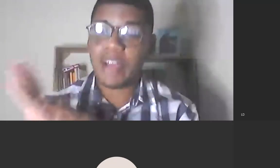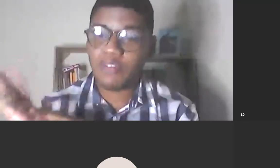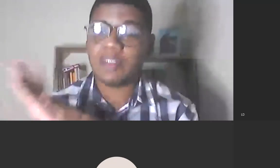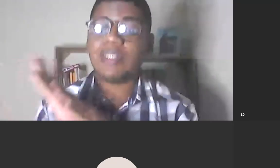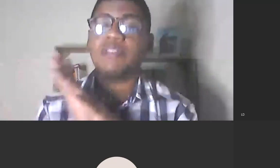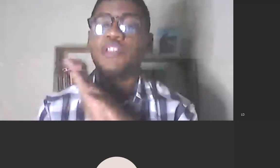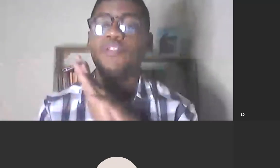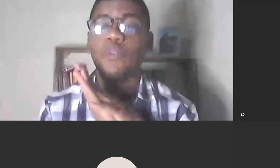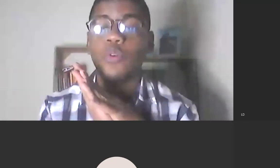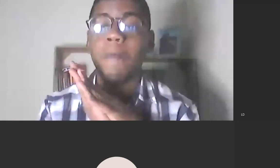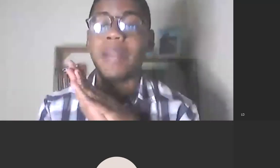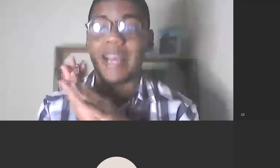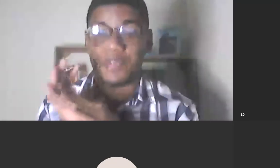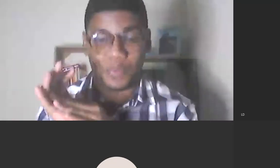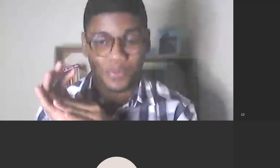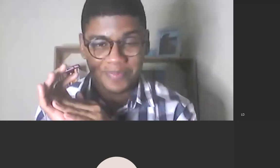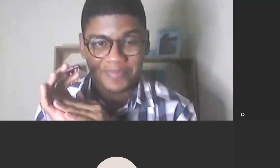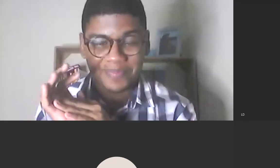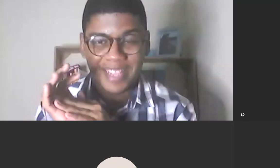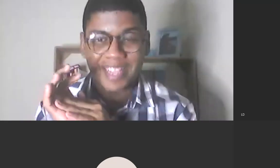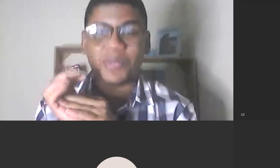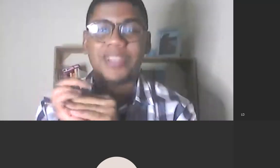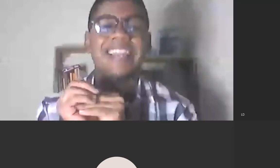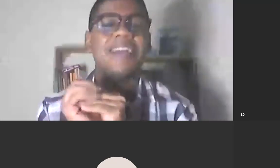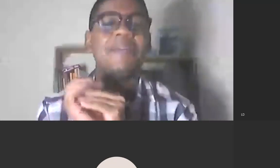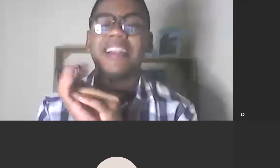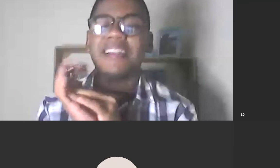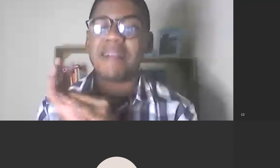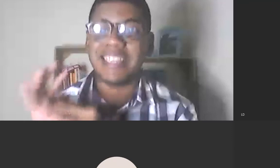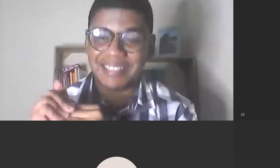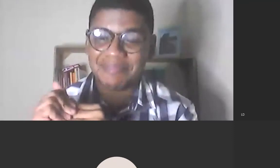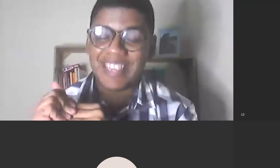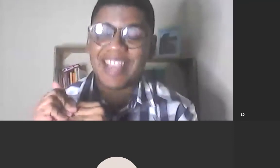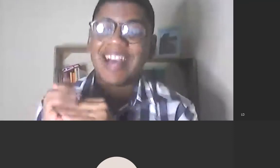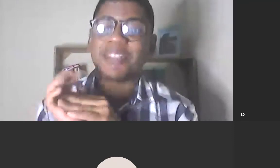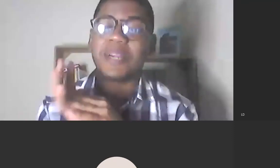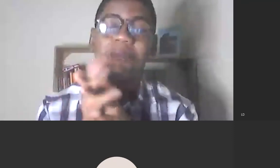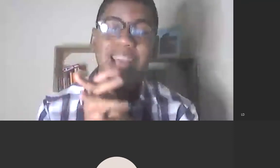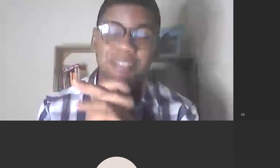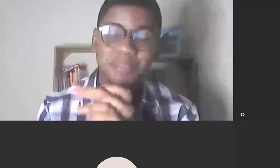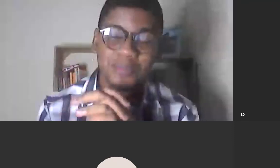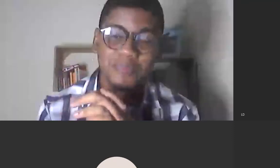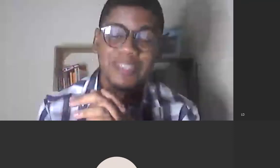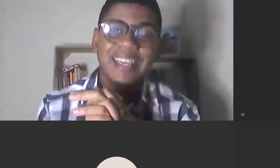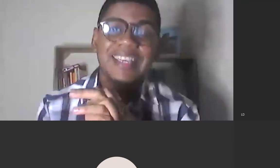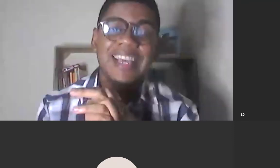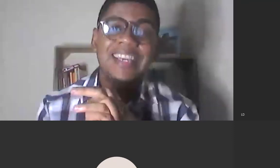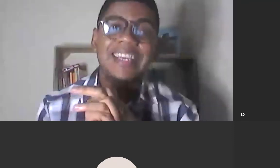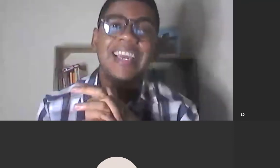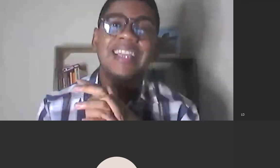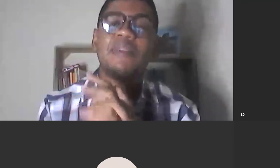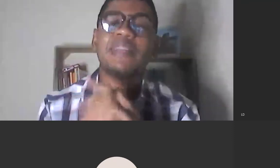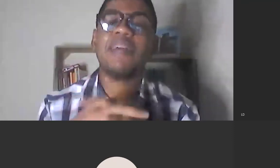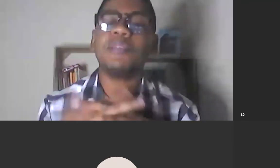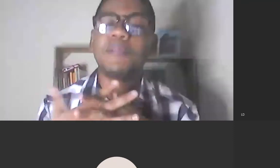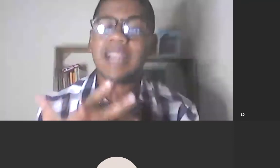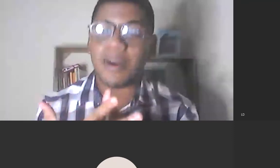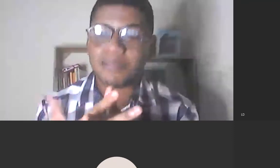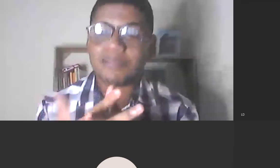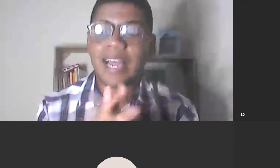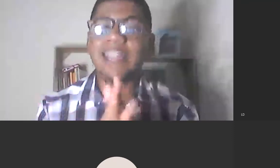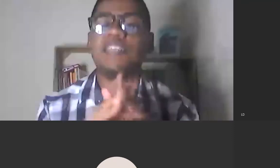tinha o Rafael falando que estava sentindo uma dor no braço. A dor dele não era na barriga. A dor era no braço. E aí eles vão